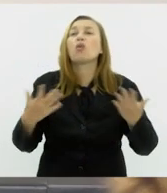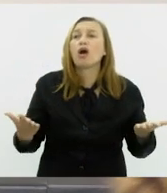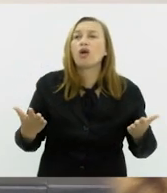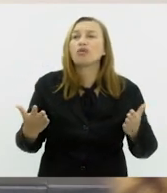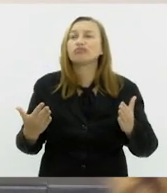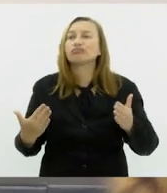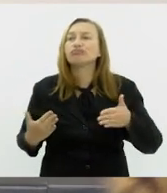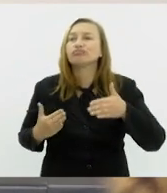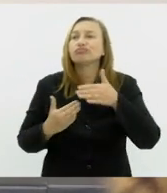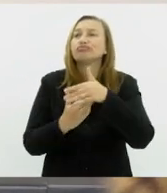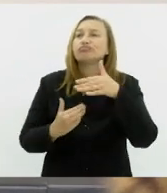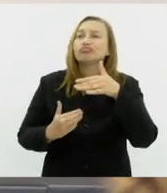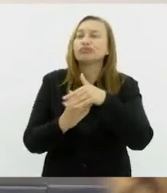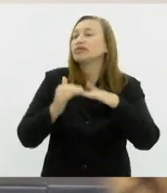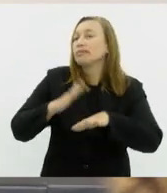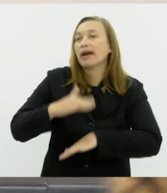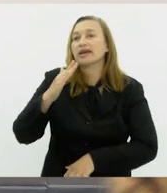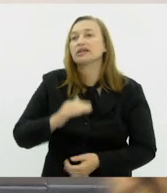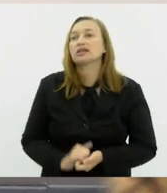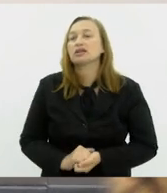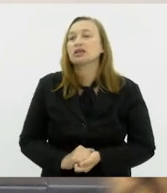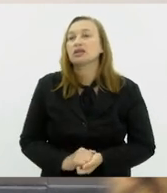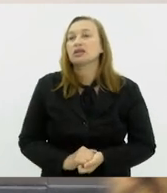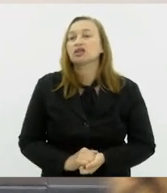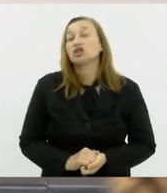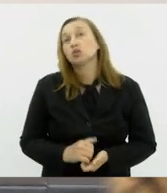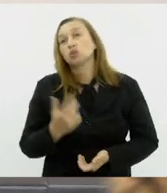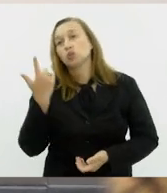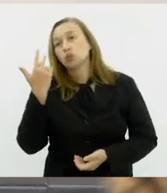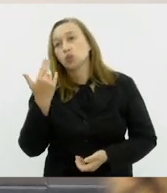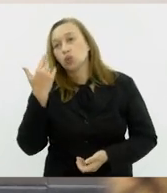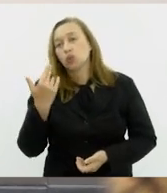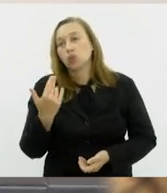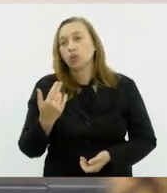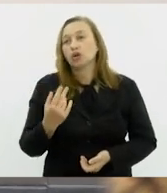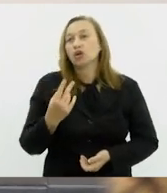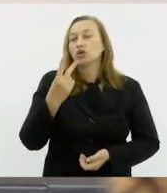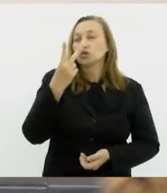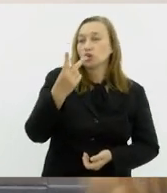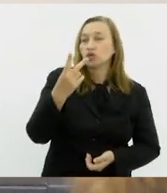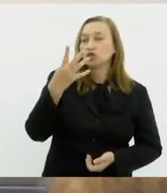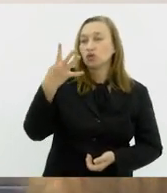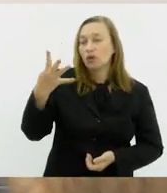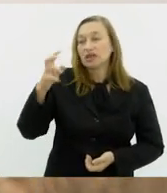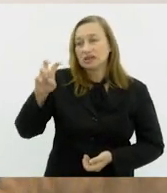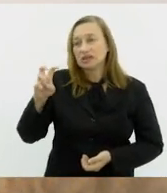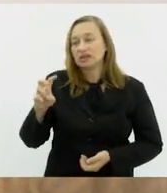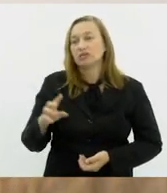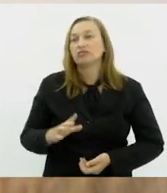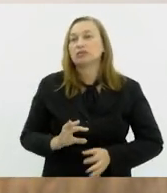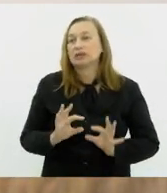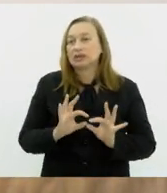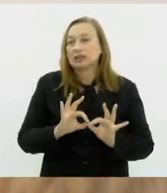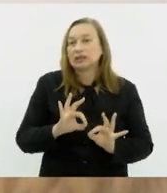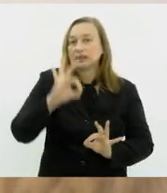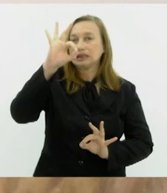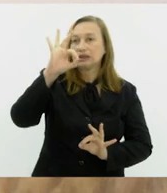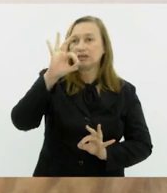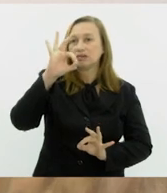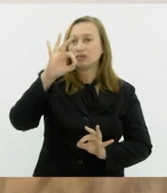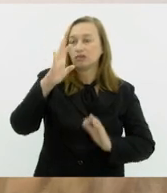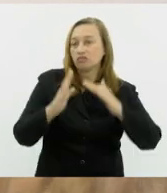restritivo. É aquele... Sim, mas é qual? Qual geralmente um acima de 245, do nível 245. Ah, tá bom. Por exemplo,